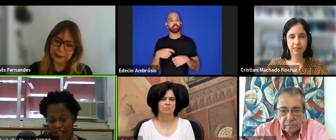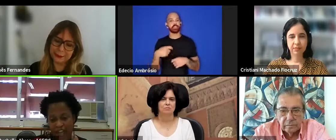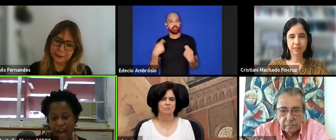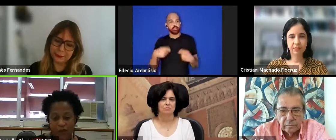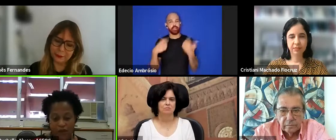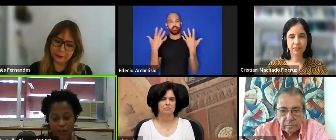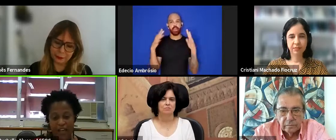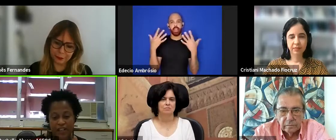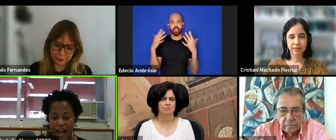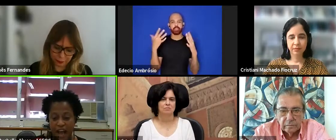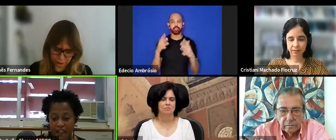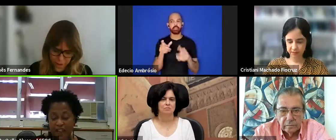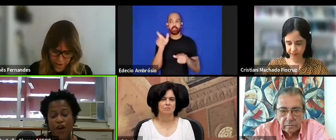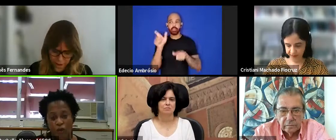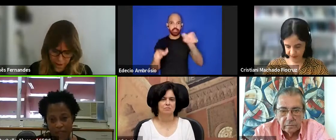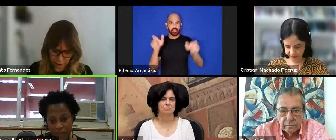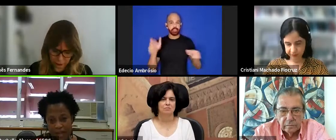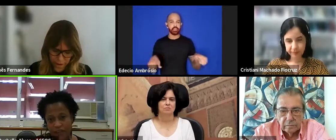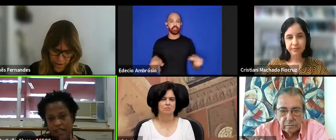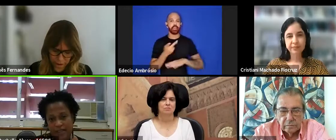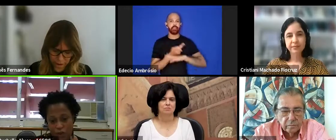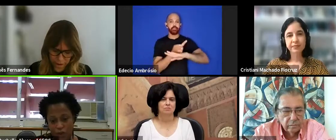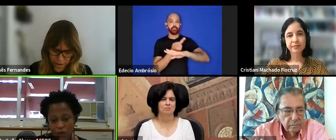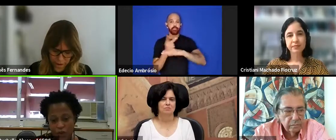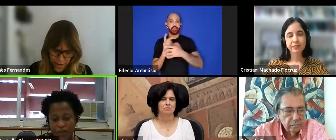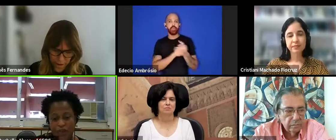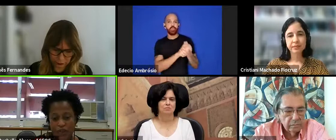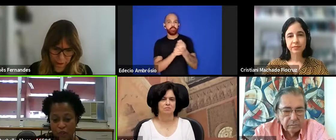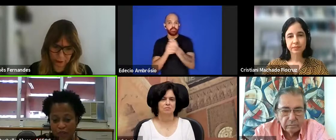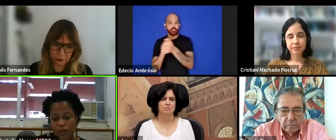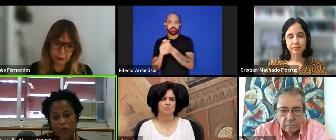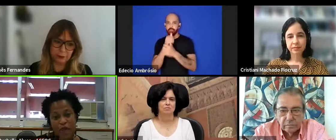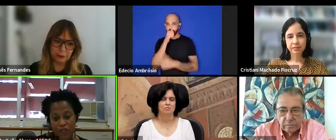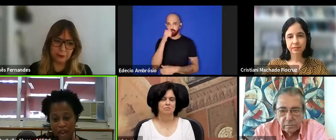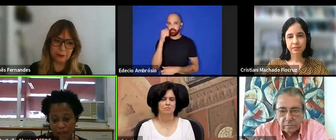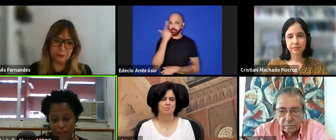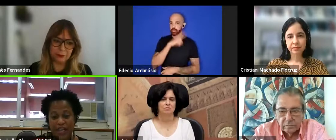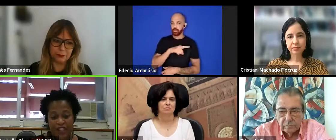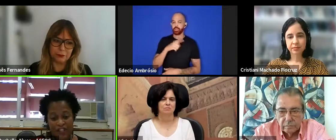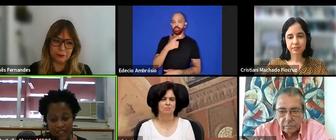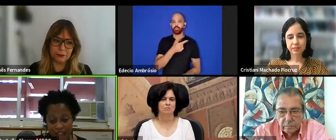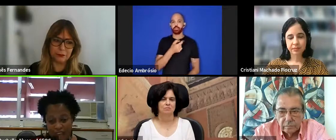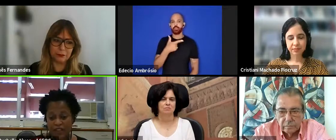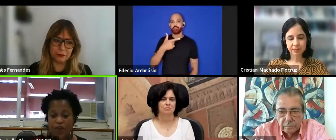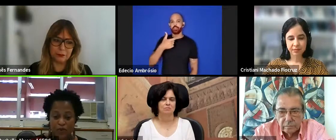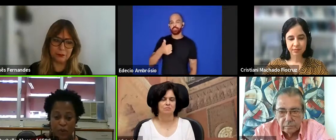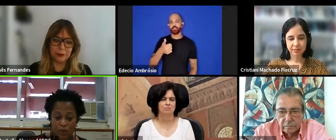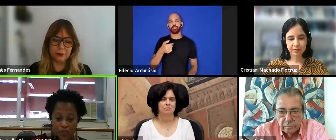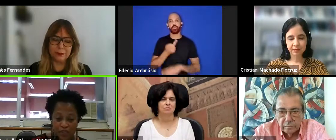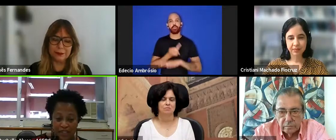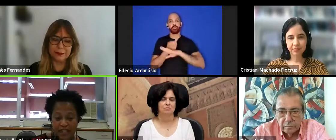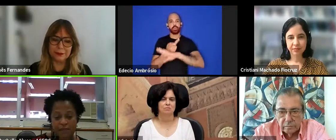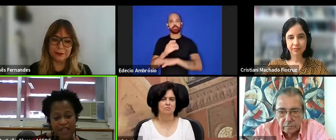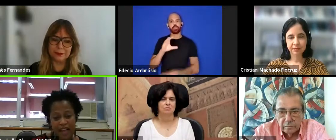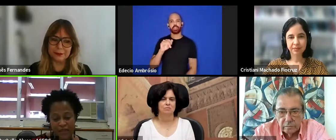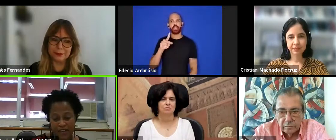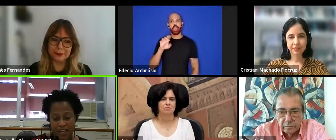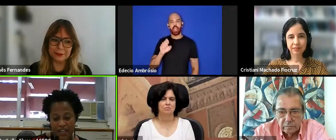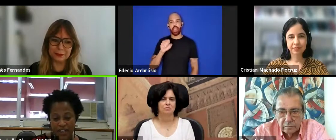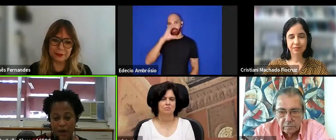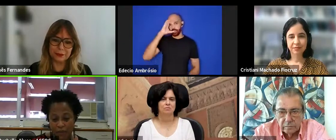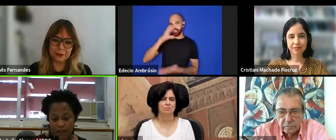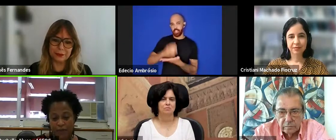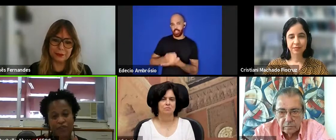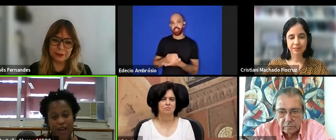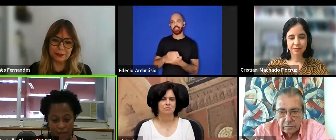aos homenageados e homenageadas contemplados na edição de 2021, né, dos prêmios CAPES de tese, Oswaldo Cruz de tese e Medalha